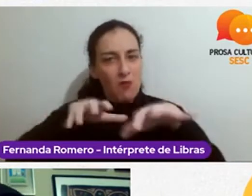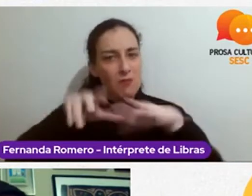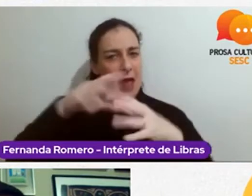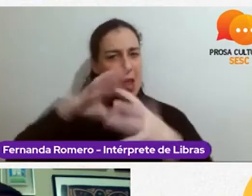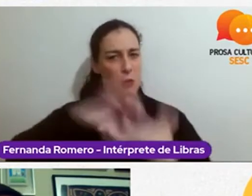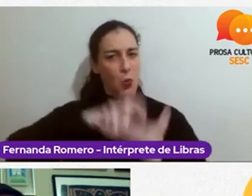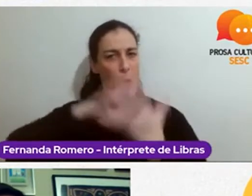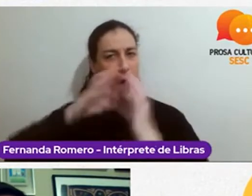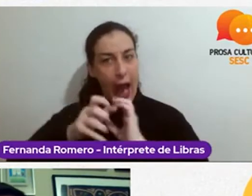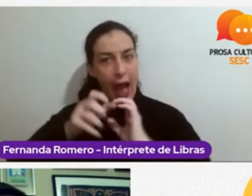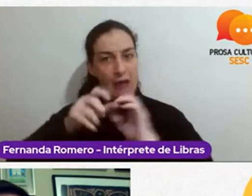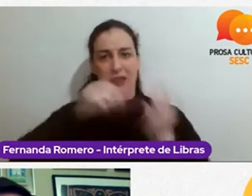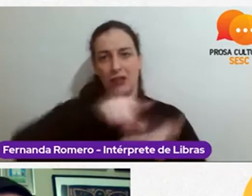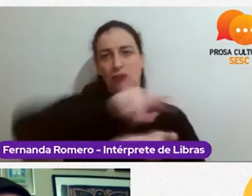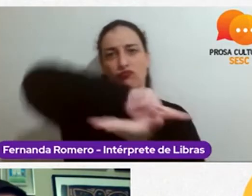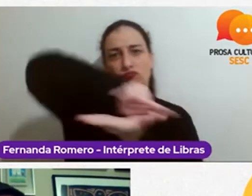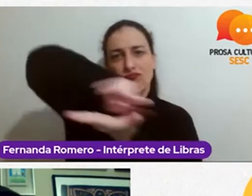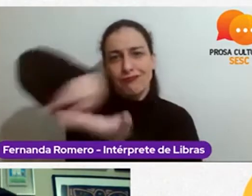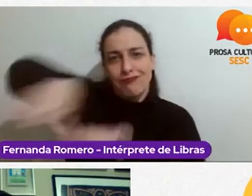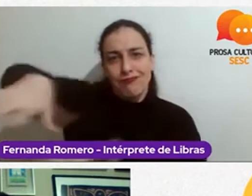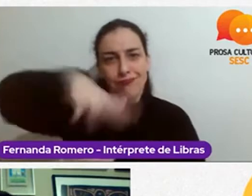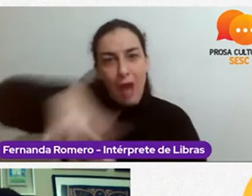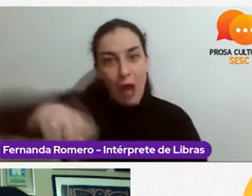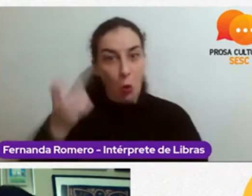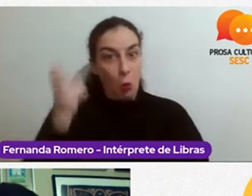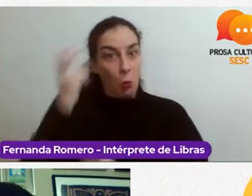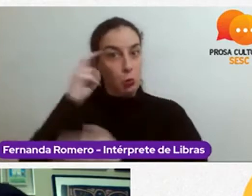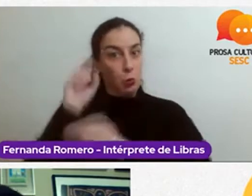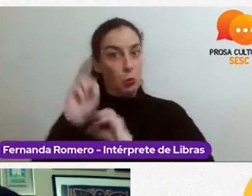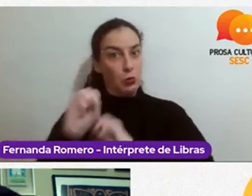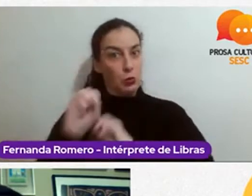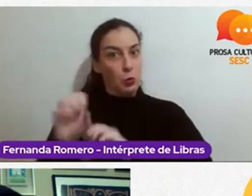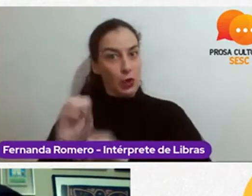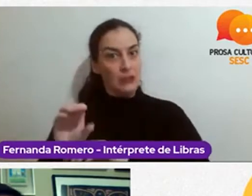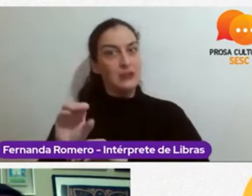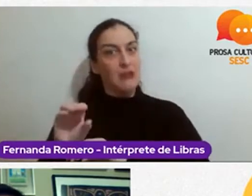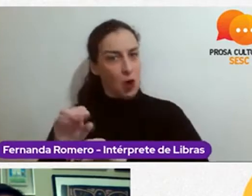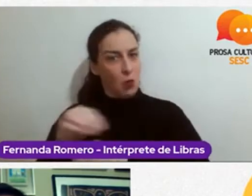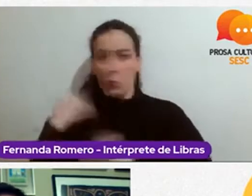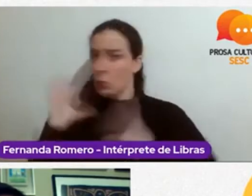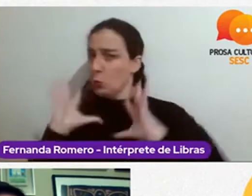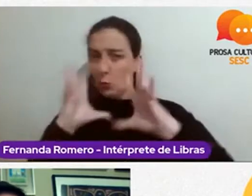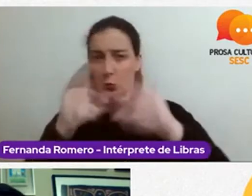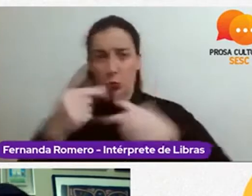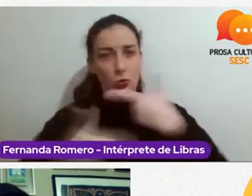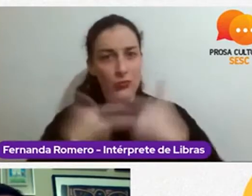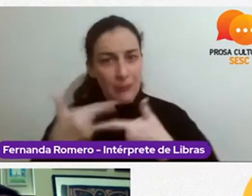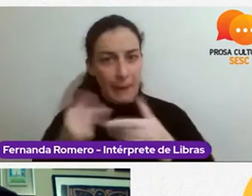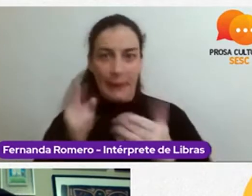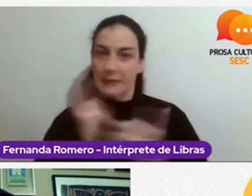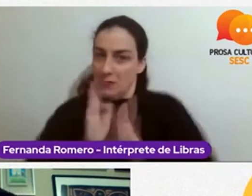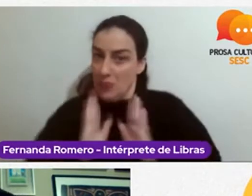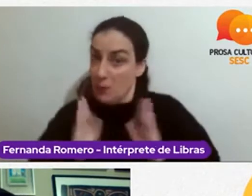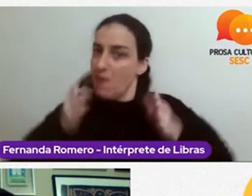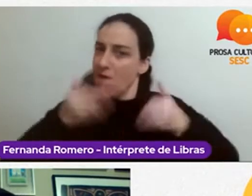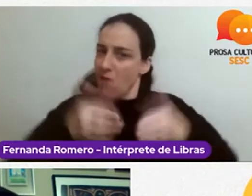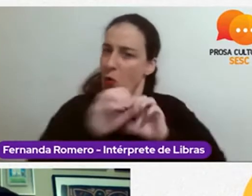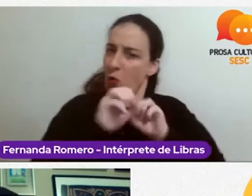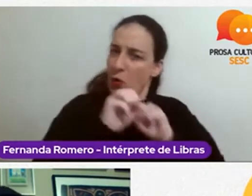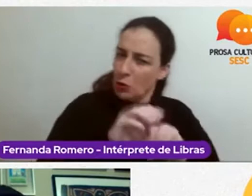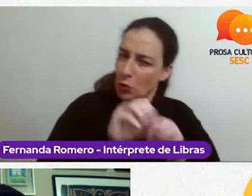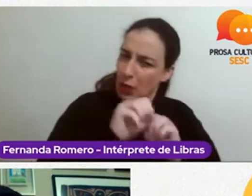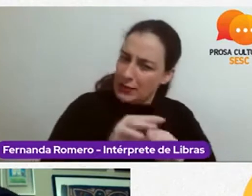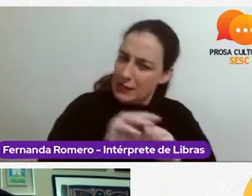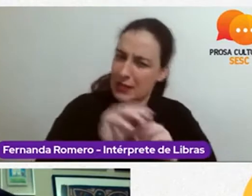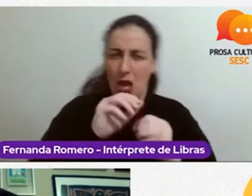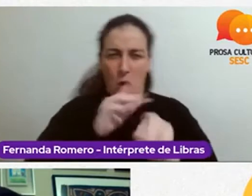da educação, da cultura, do lazer, ou seja, com todos os nossos serviços que sempre tem um cunho educativo, seja na saúde, seja no esporte, seja